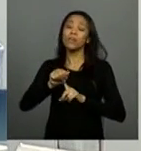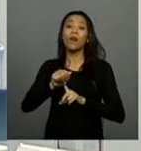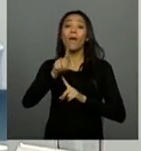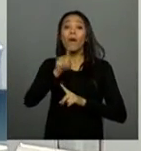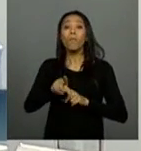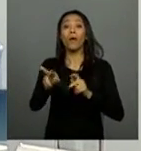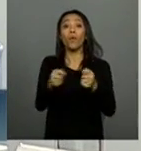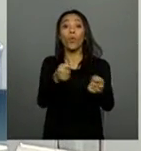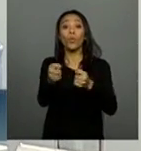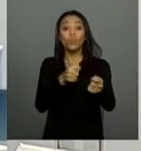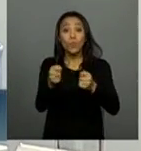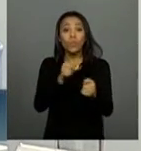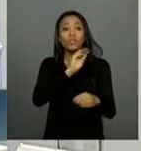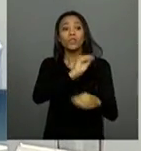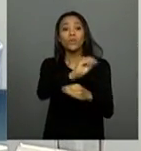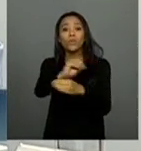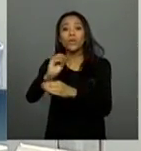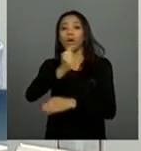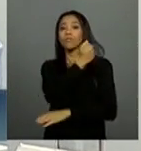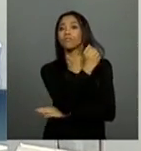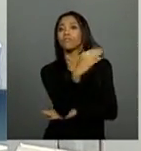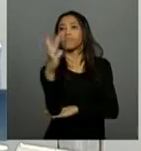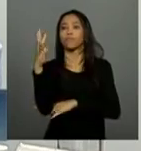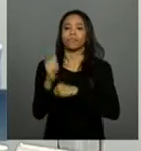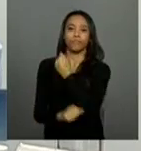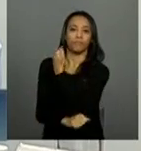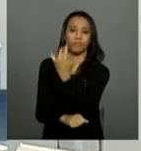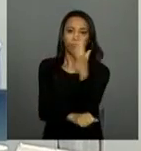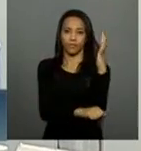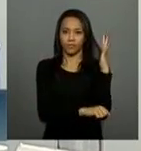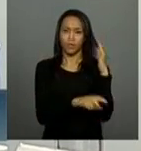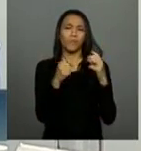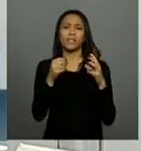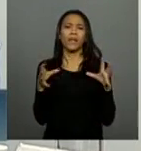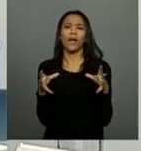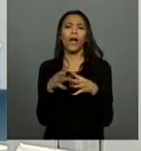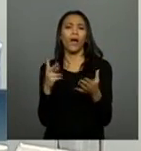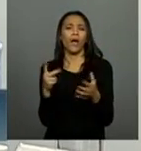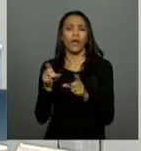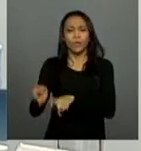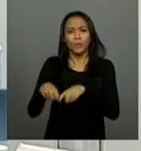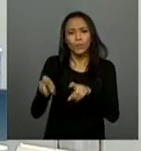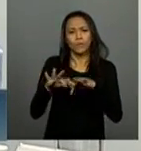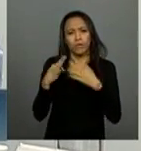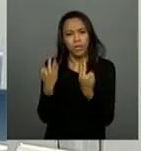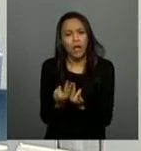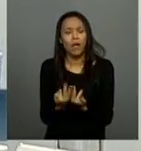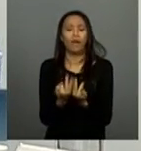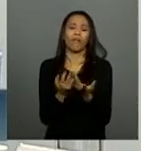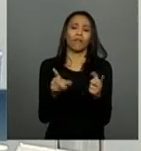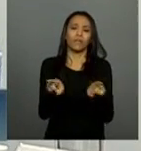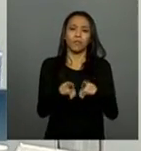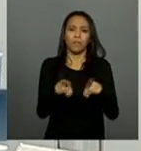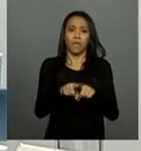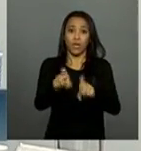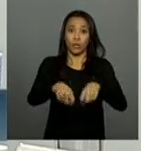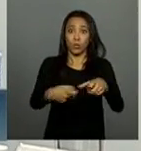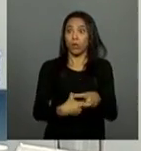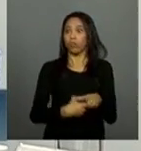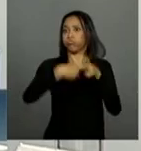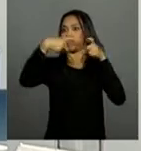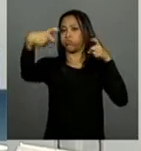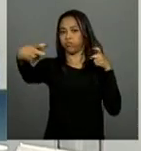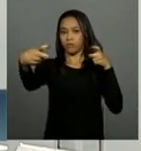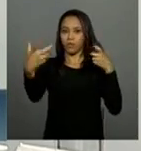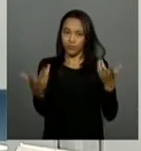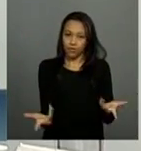que dá segurança jurídica a essa integração de agricultura familiar, agricultura de médio e grande porte e proteção ambiental. Então,